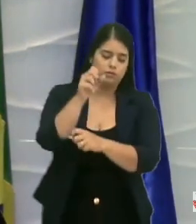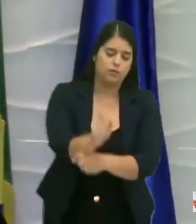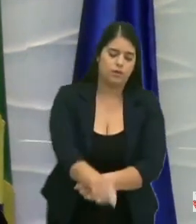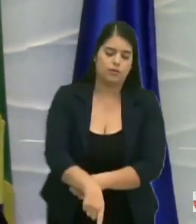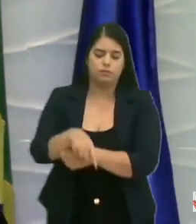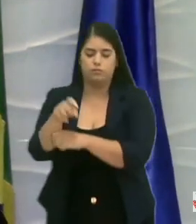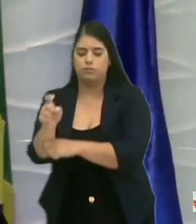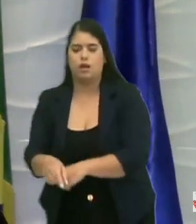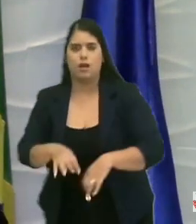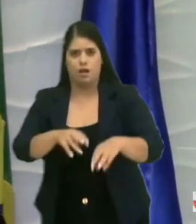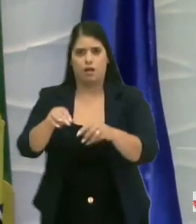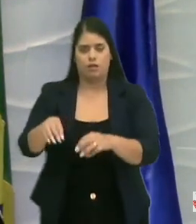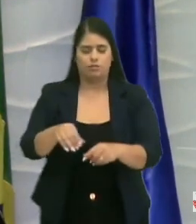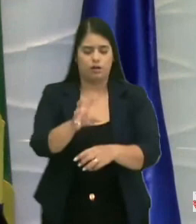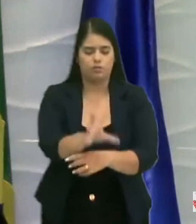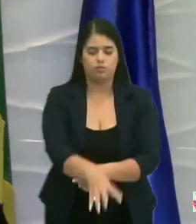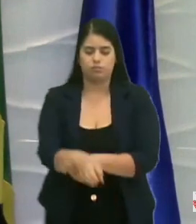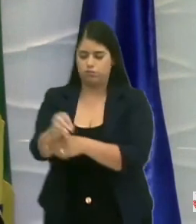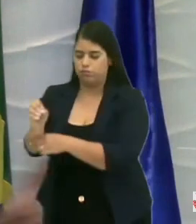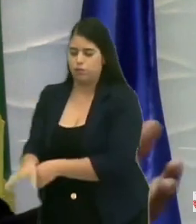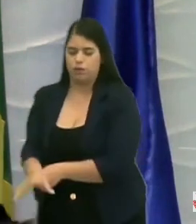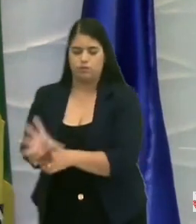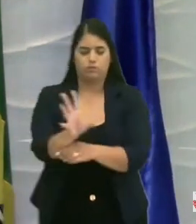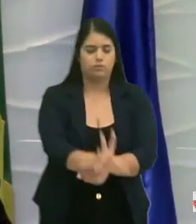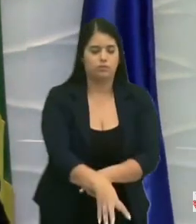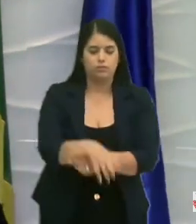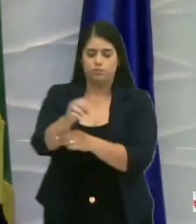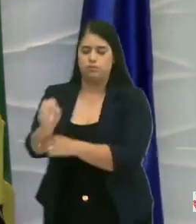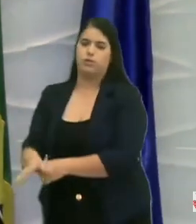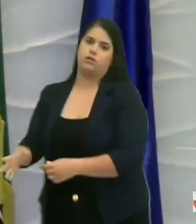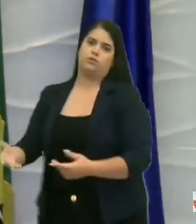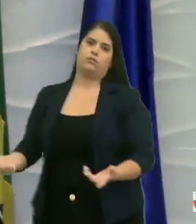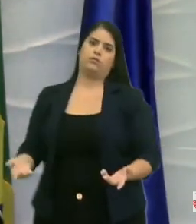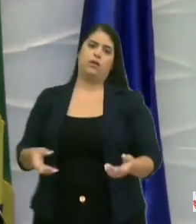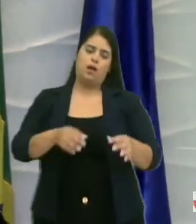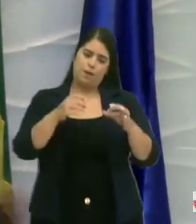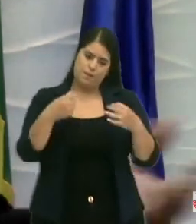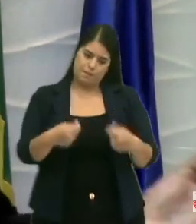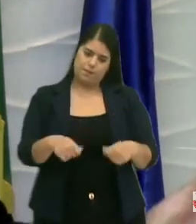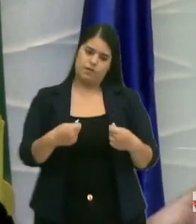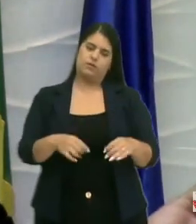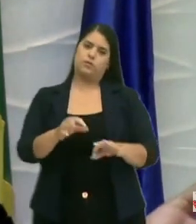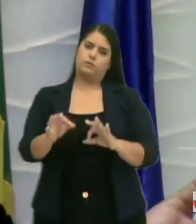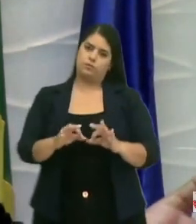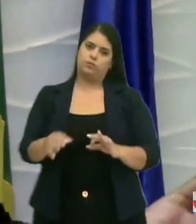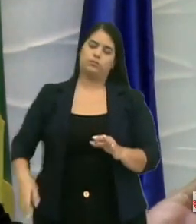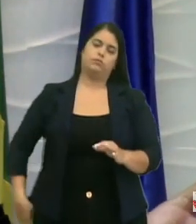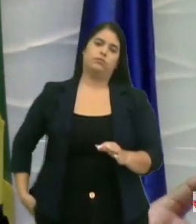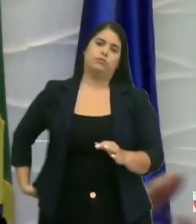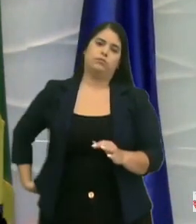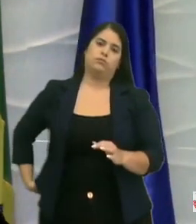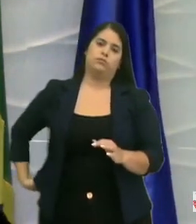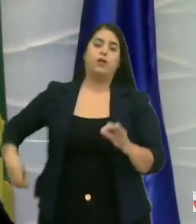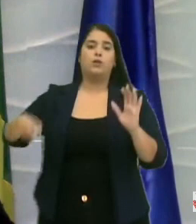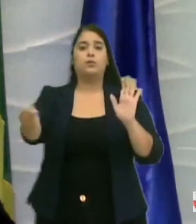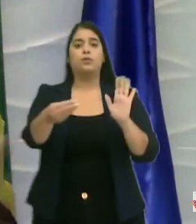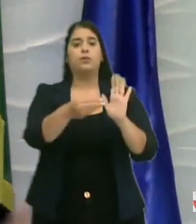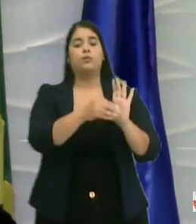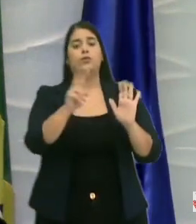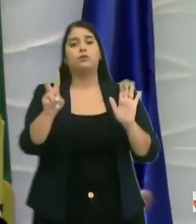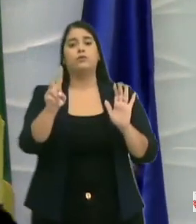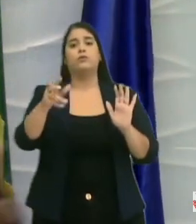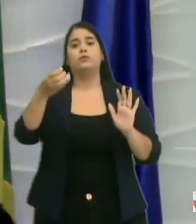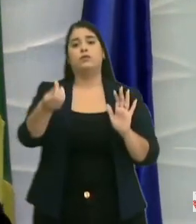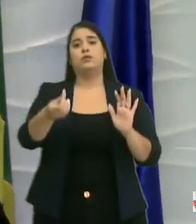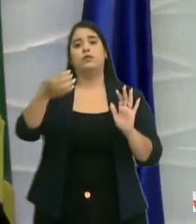barro, para poder fazer, senão é perdido. Está perdido o serviço que foi feito lá. E foi uma emenda no valor de